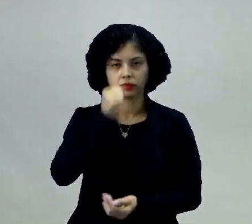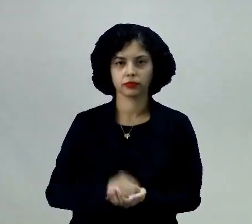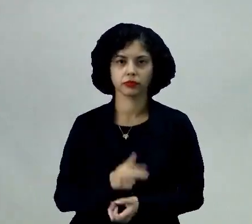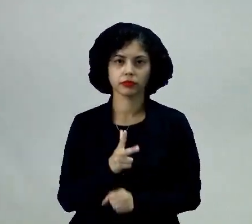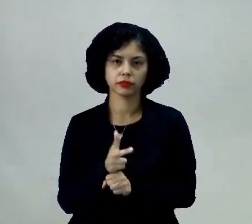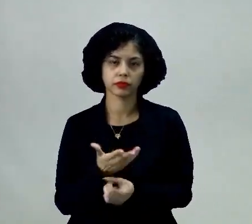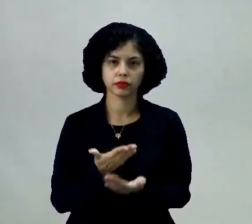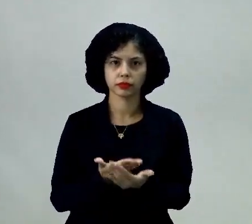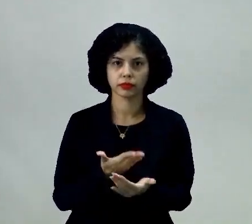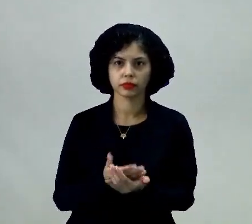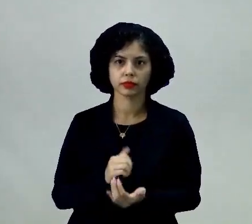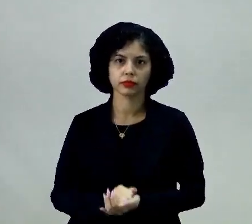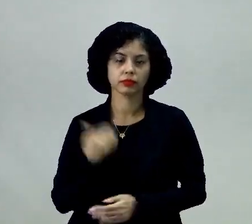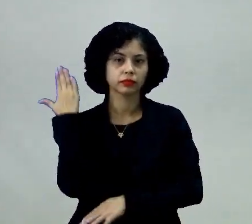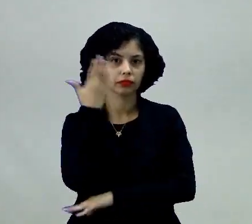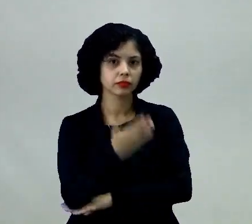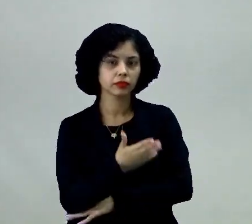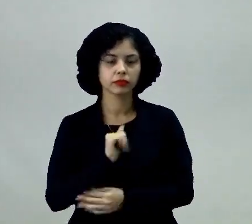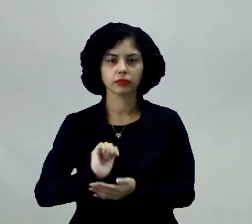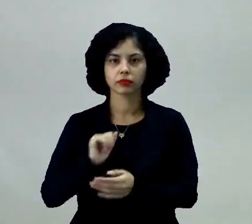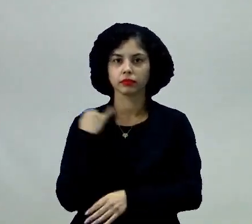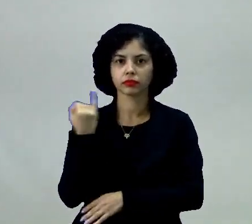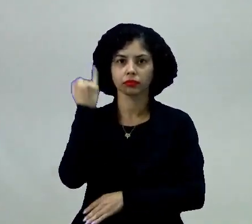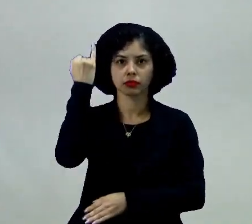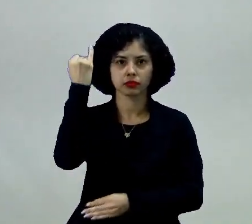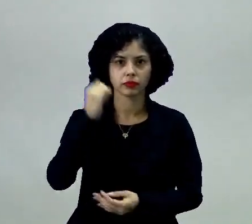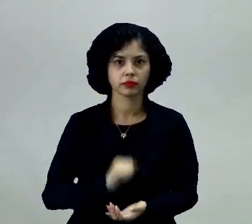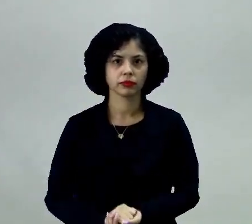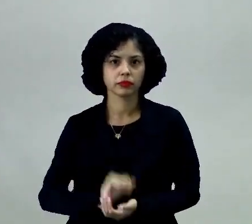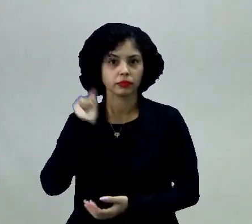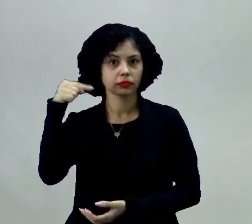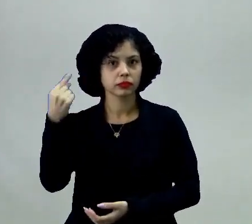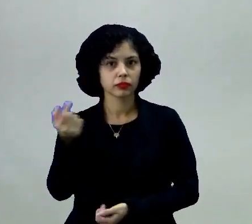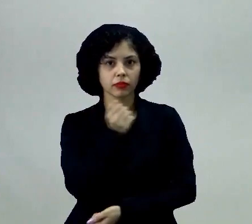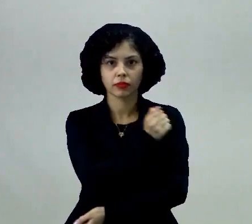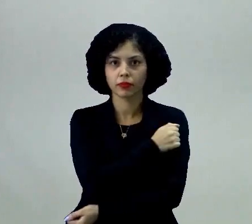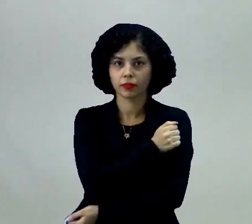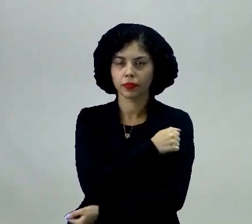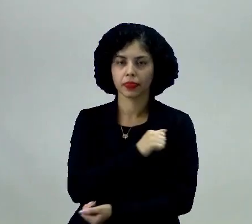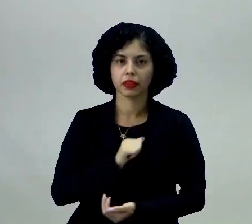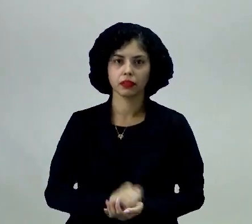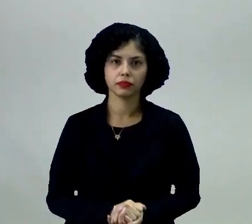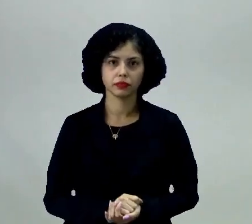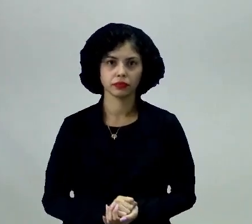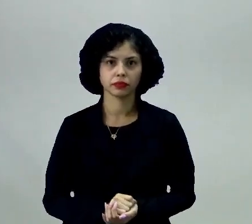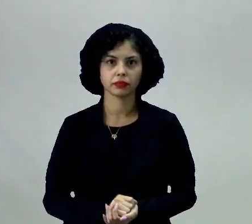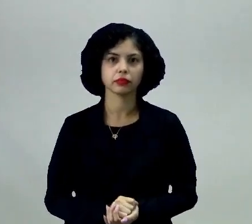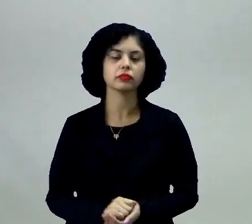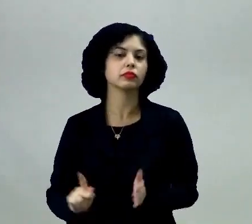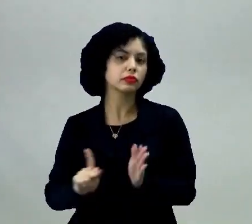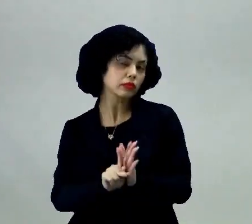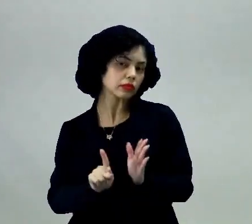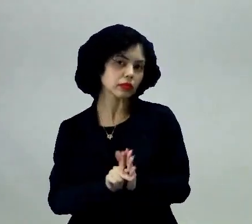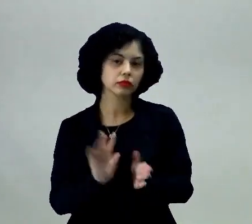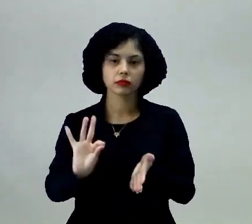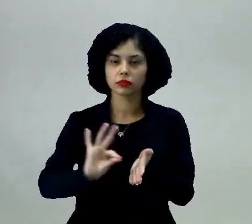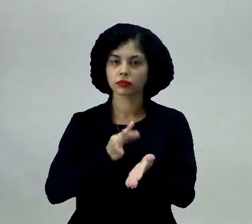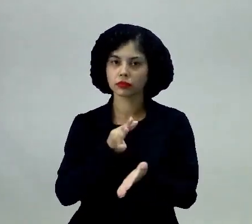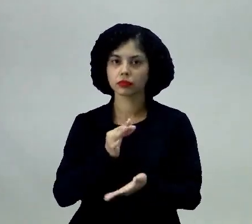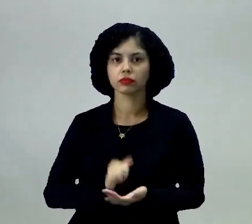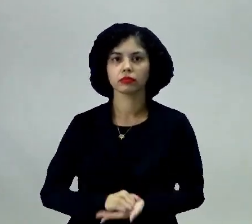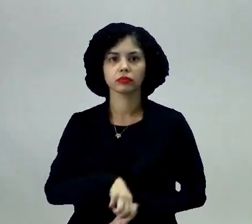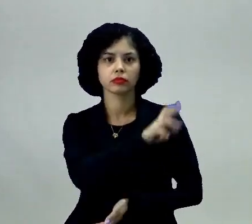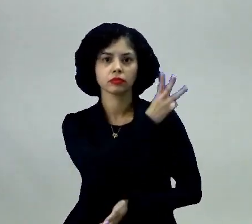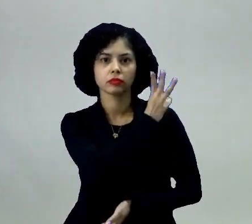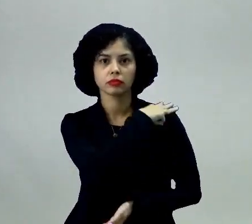Esta videoaula, ela está direcionada principalmente àqueles alunos e alunas que estão devidamente matriculados